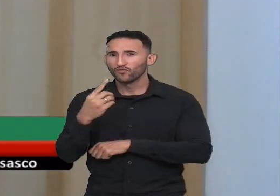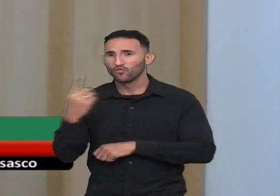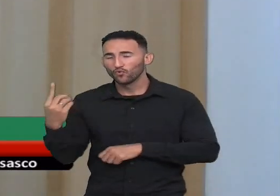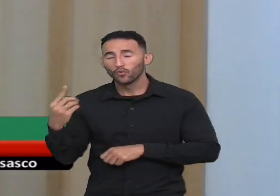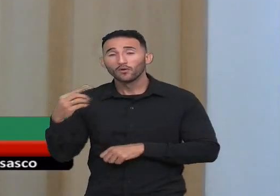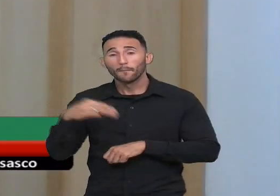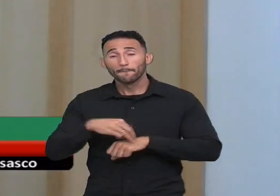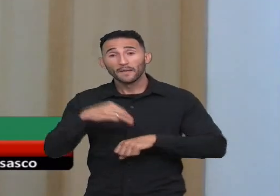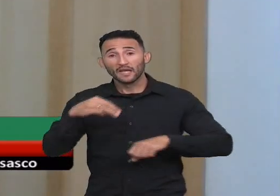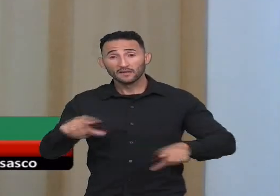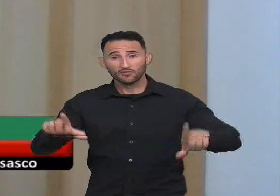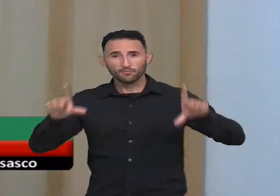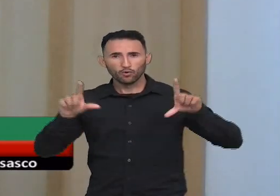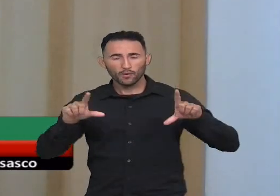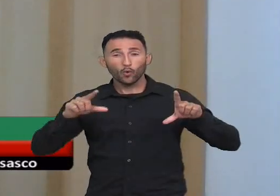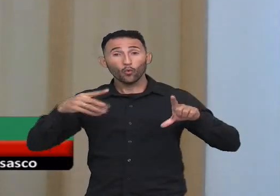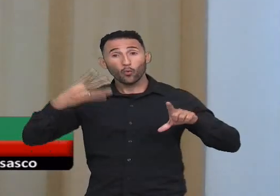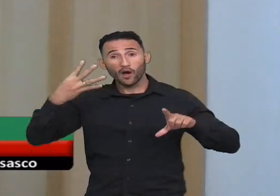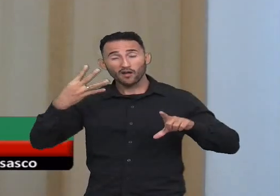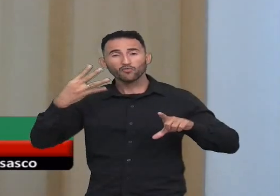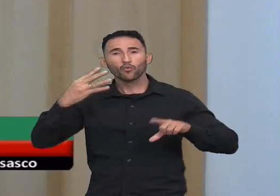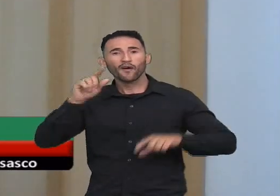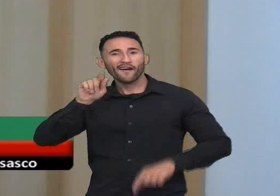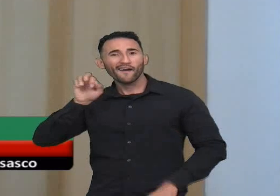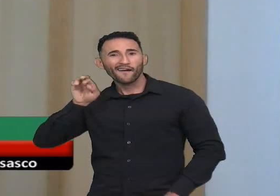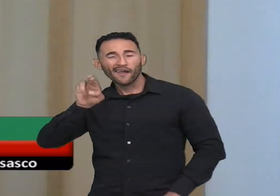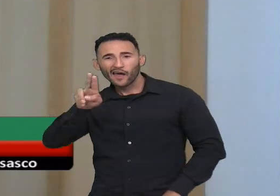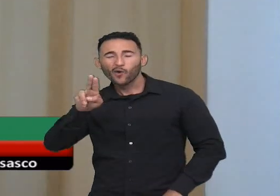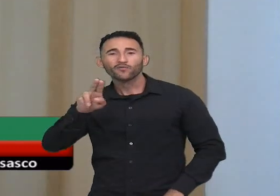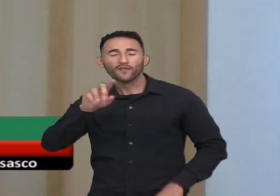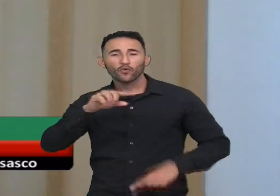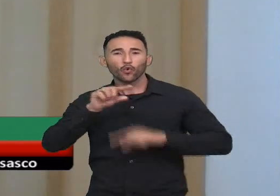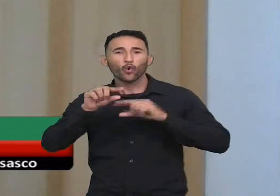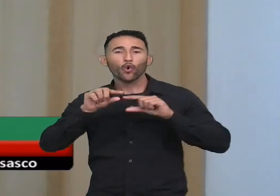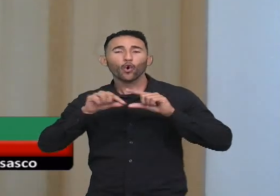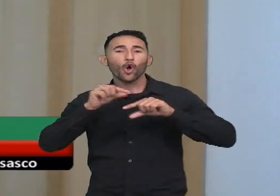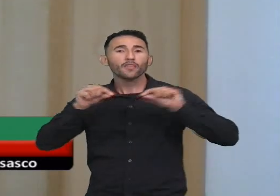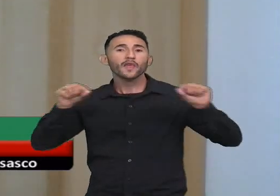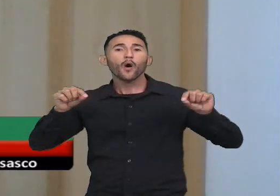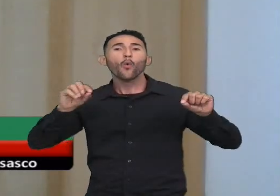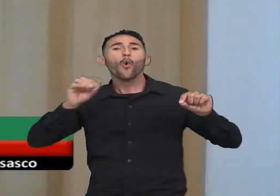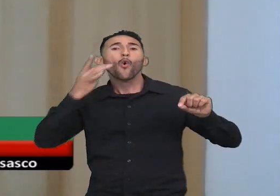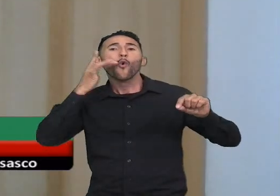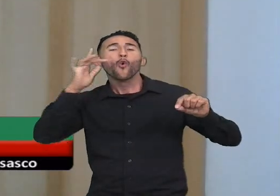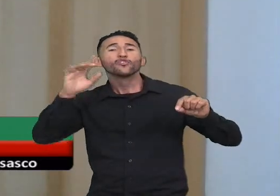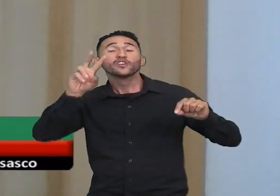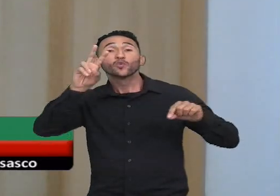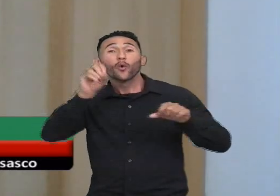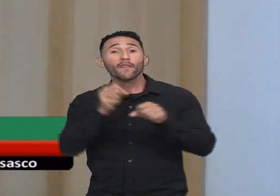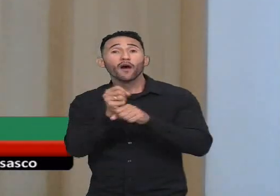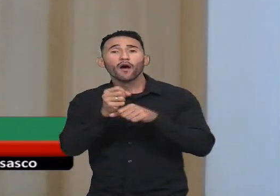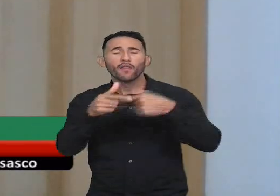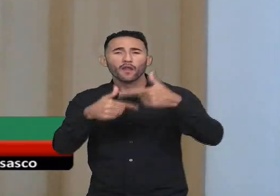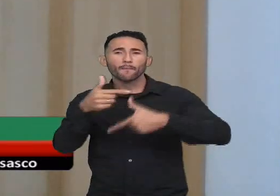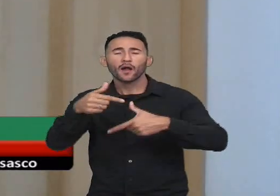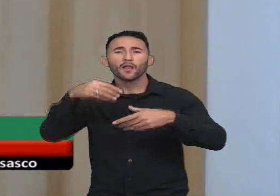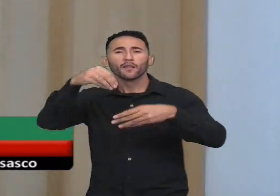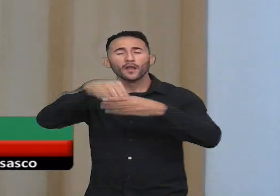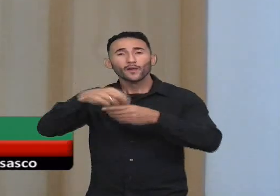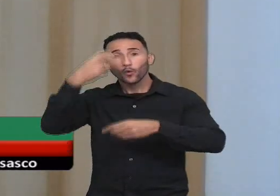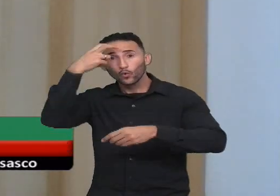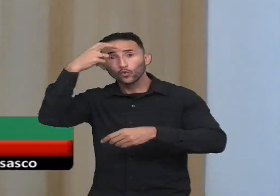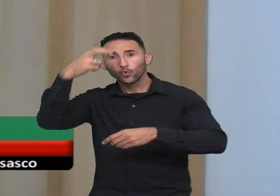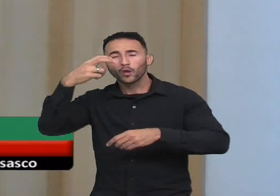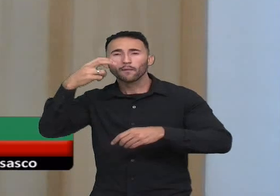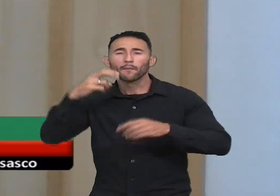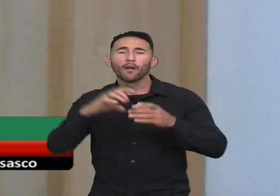de mestre de quarto grau pela Associação de Capoeira Cordão de Ouro. Durante mais de 50 anos, trabalha com a cultura popular de